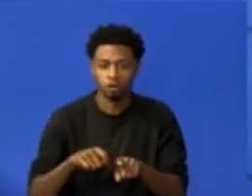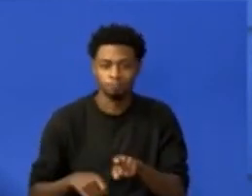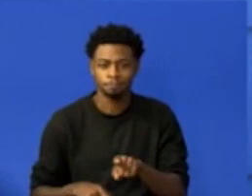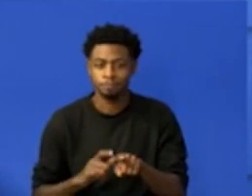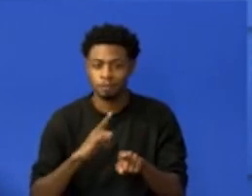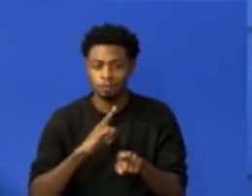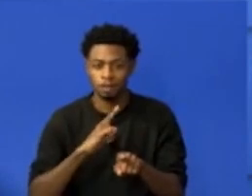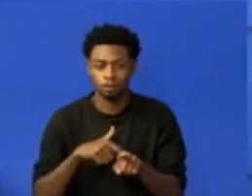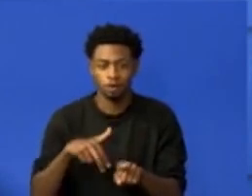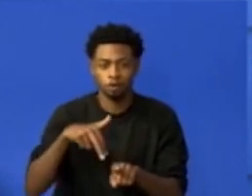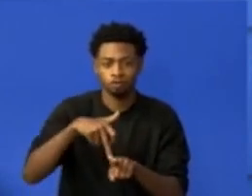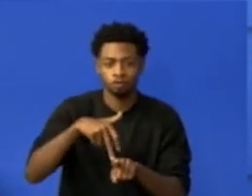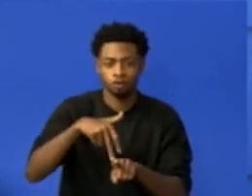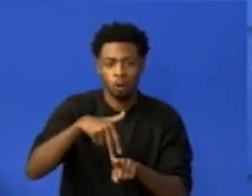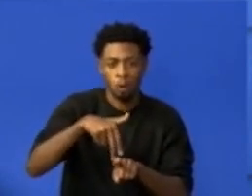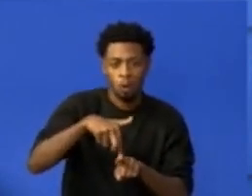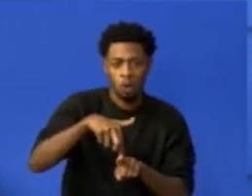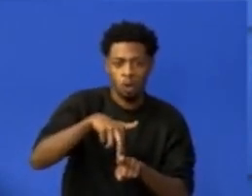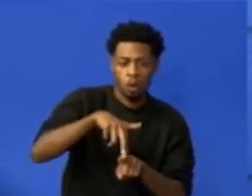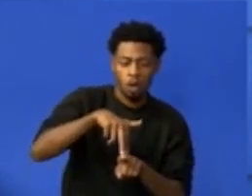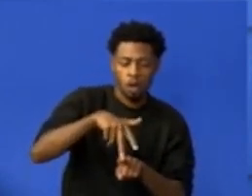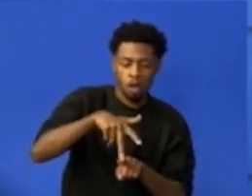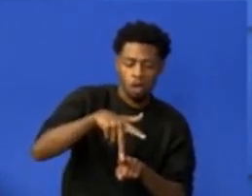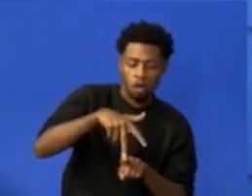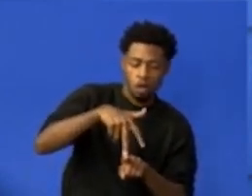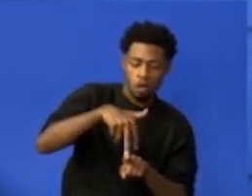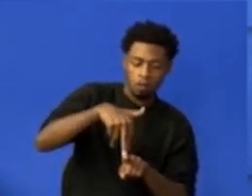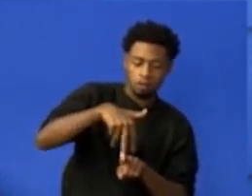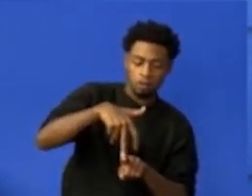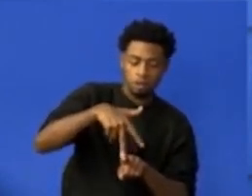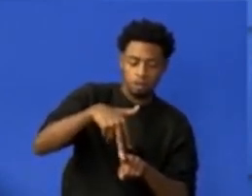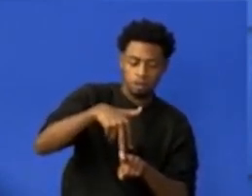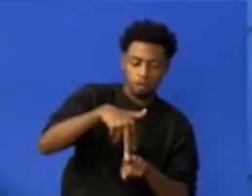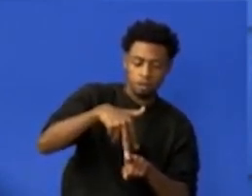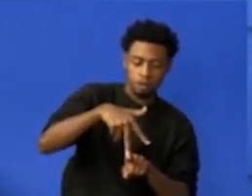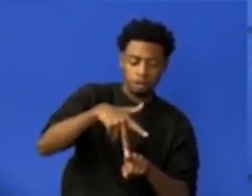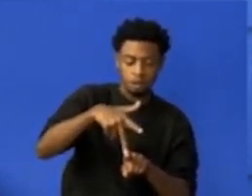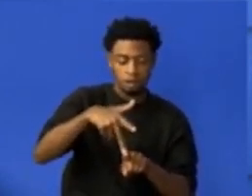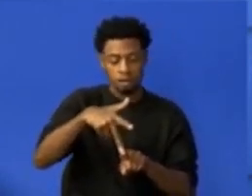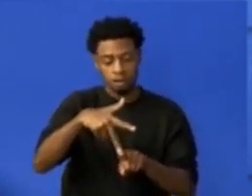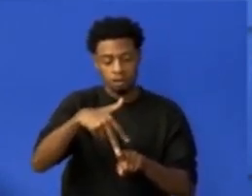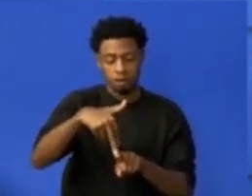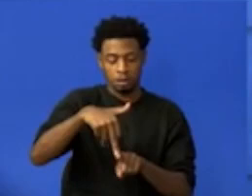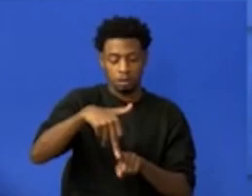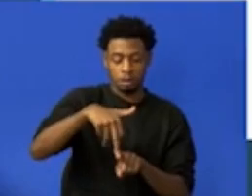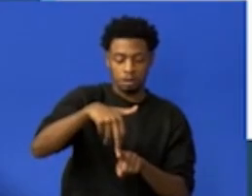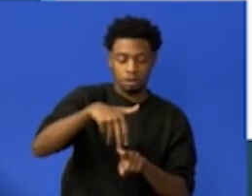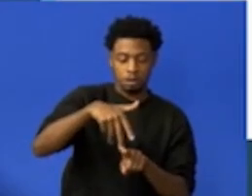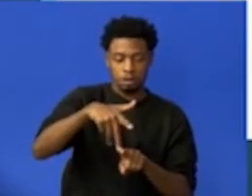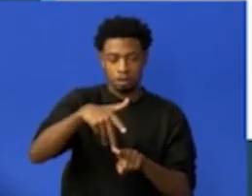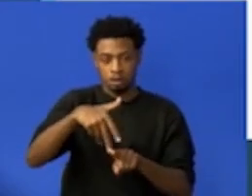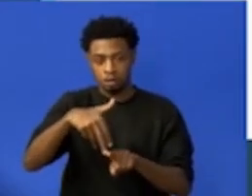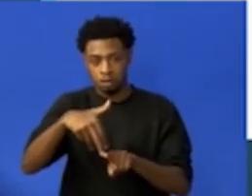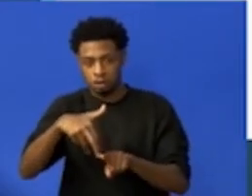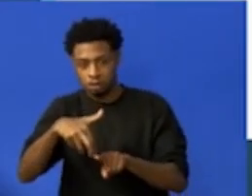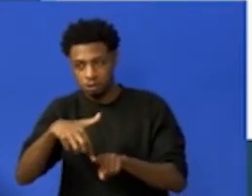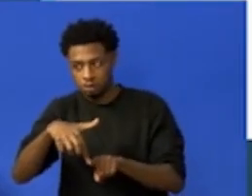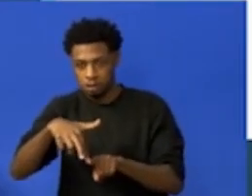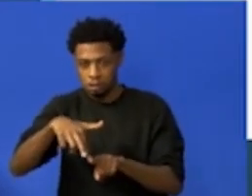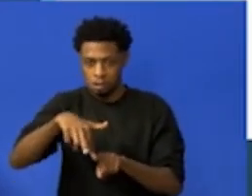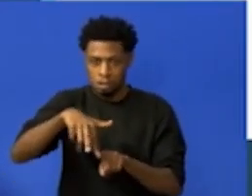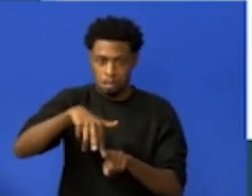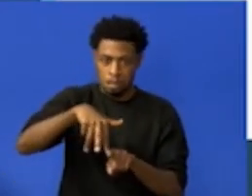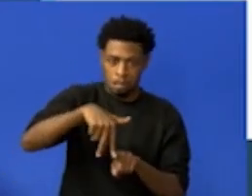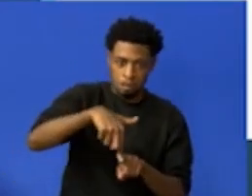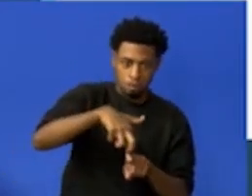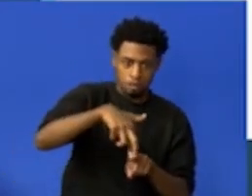fazer exercícios de força, assim como no treinamento resistido, mas agora ela está numa base que oscila o tempo todo. Ela